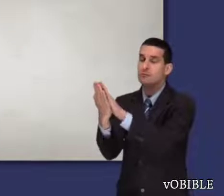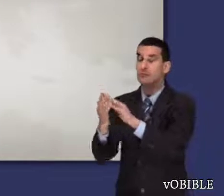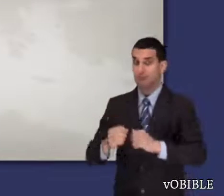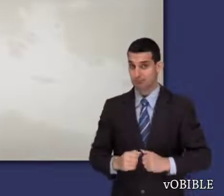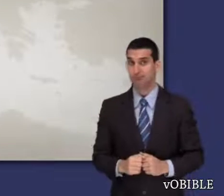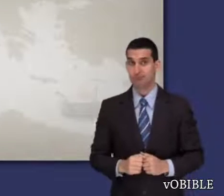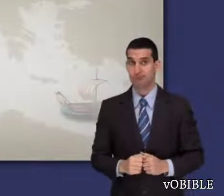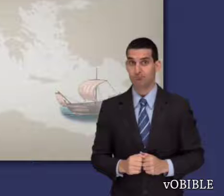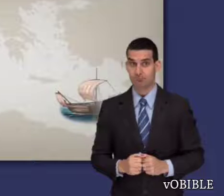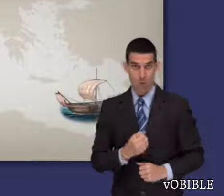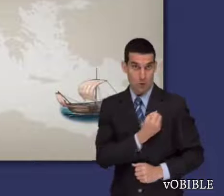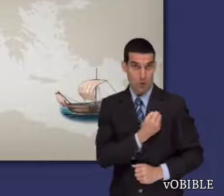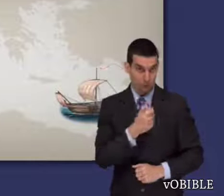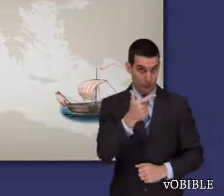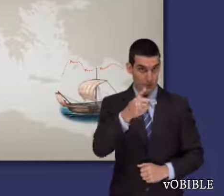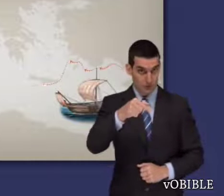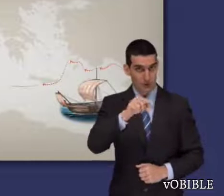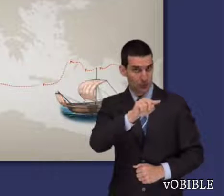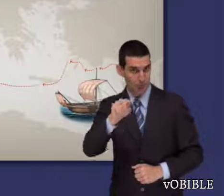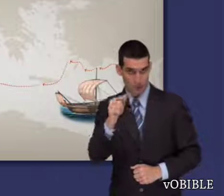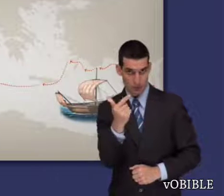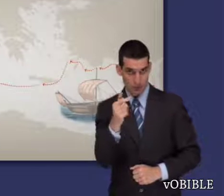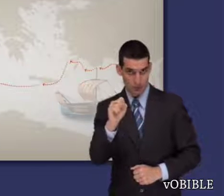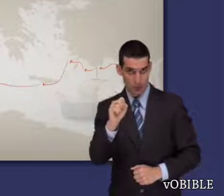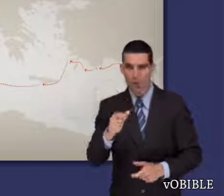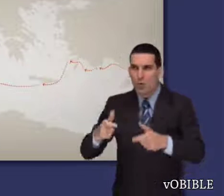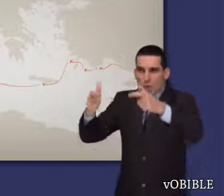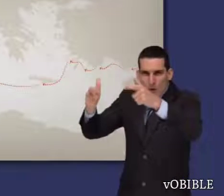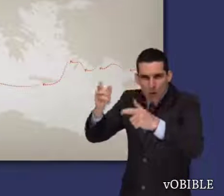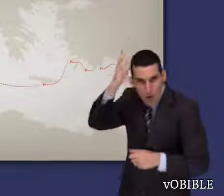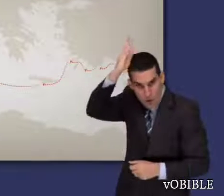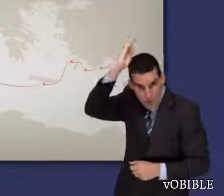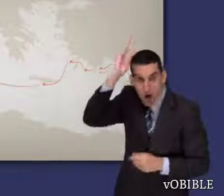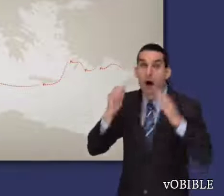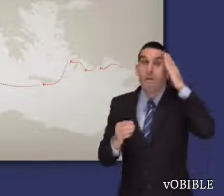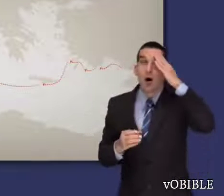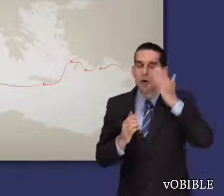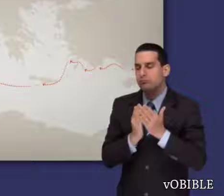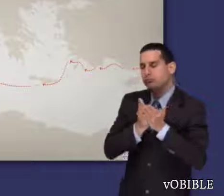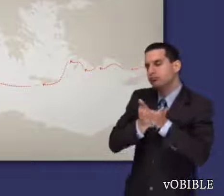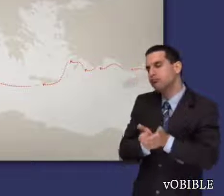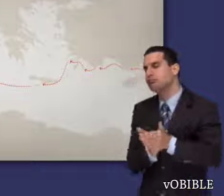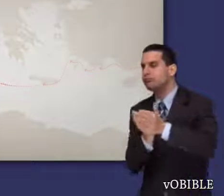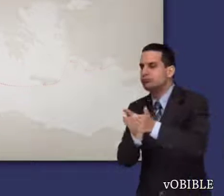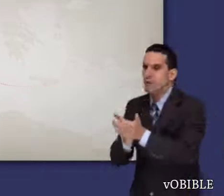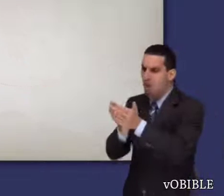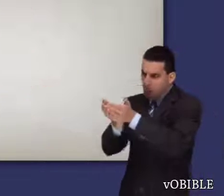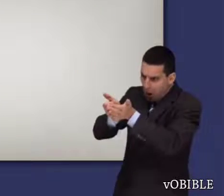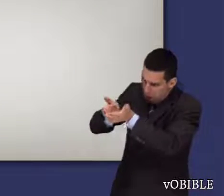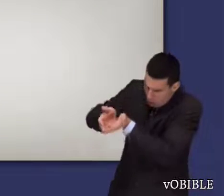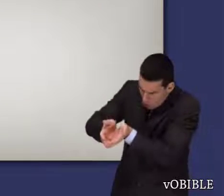Os capítulos 27 e 28 descrevem a viagem difícil de Paulo a Roma, que inclui até um naufrágio.